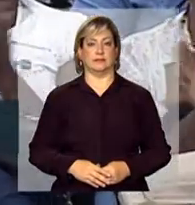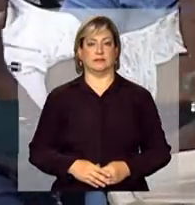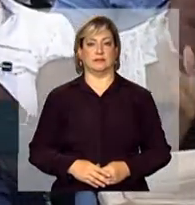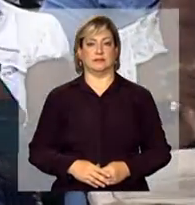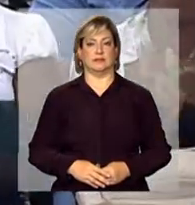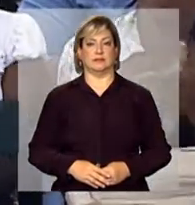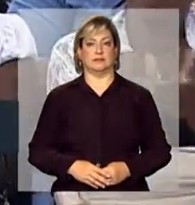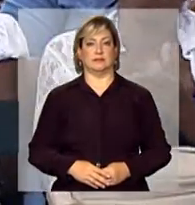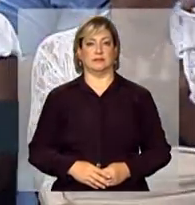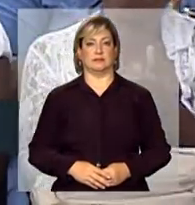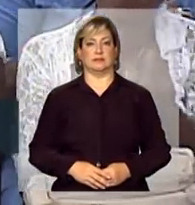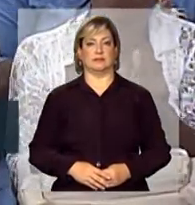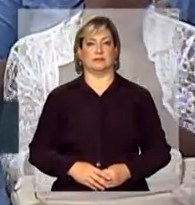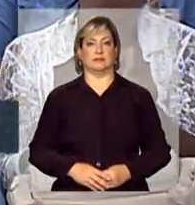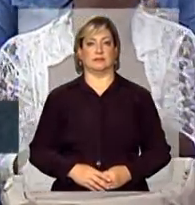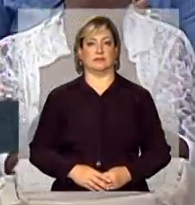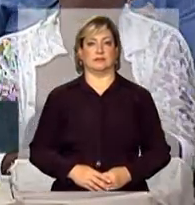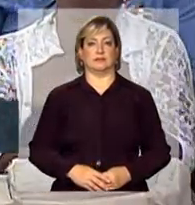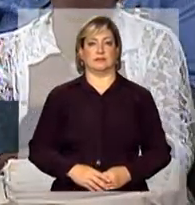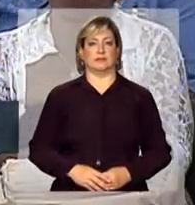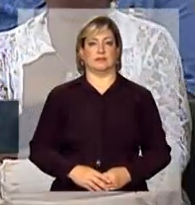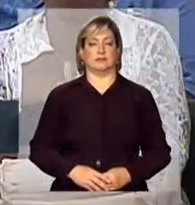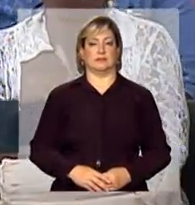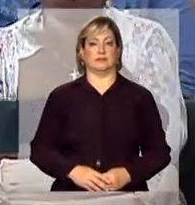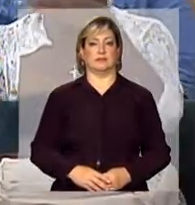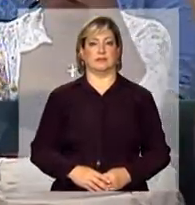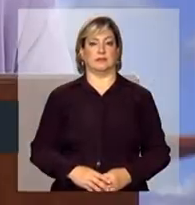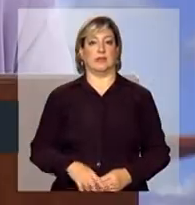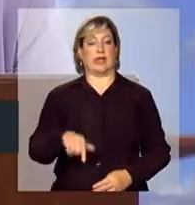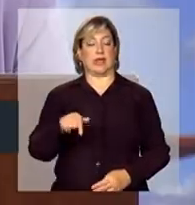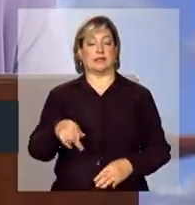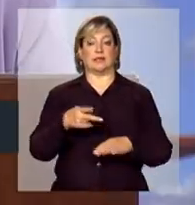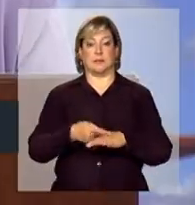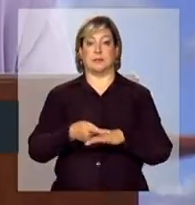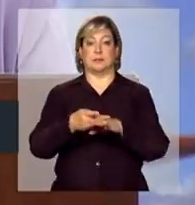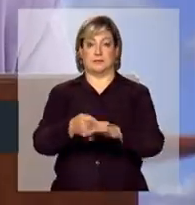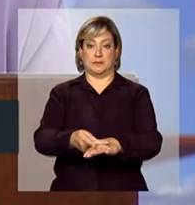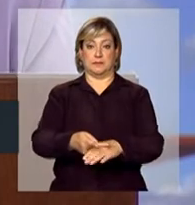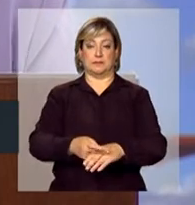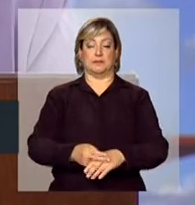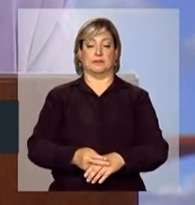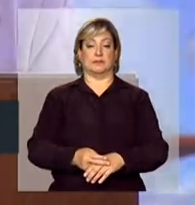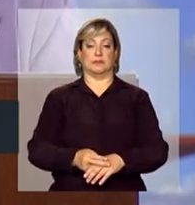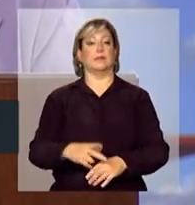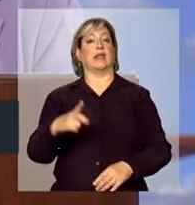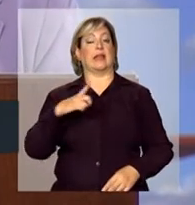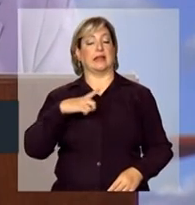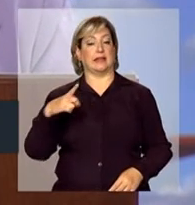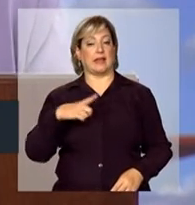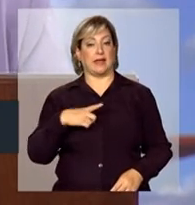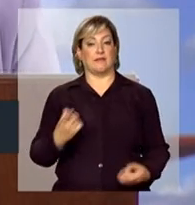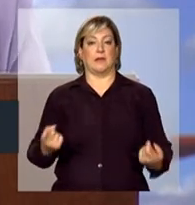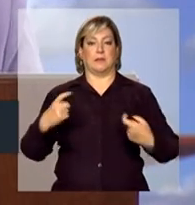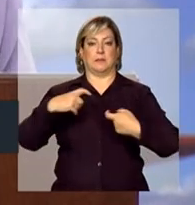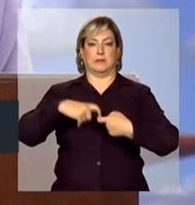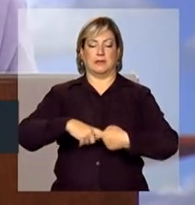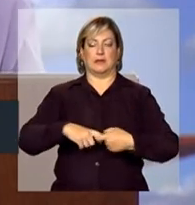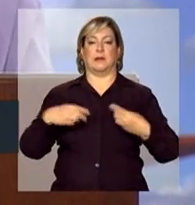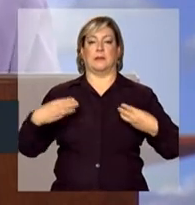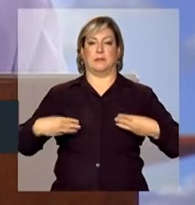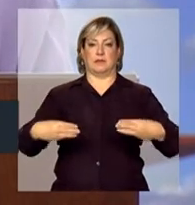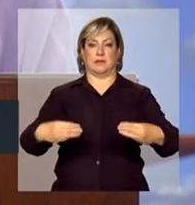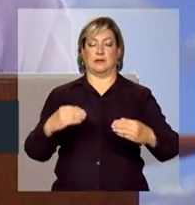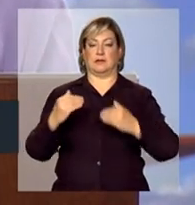E aí e este prêmio contou com a parceria dos Ministérios